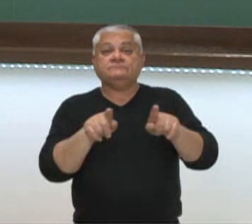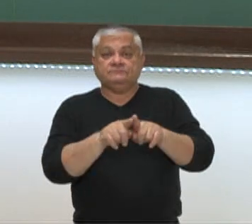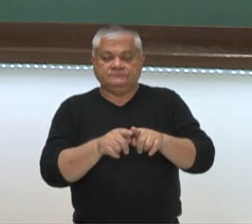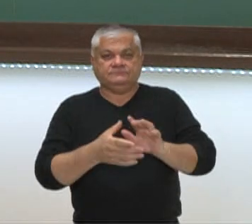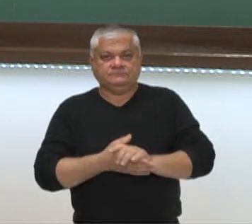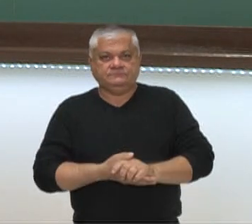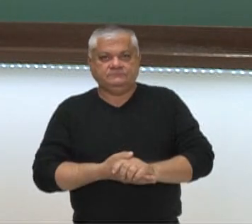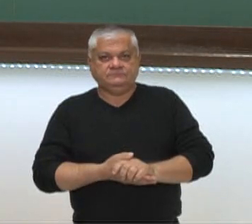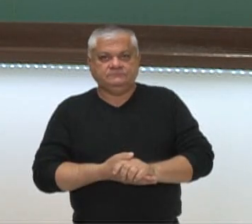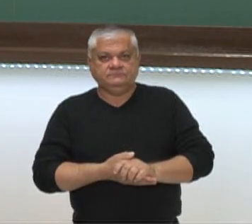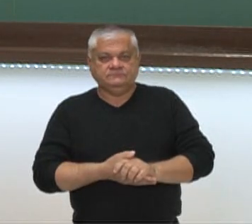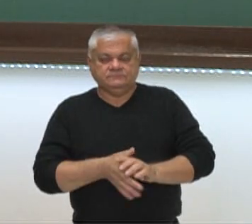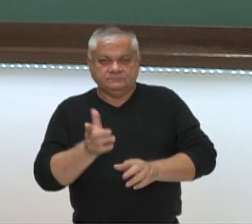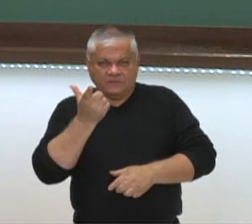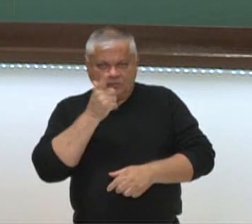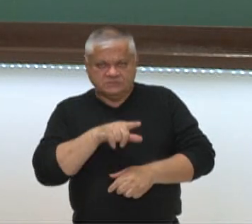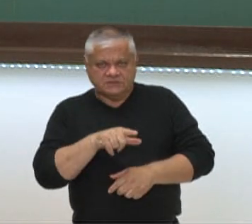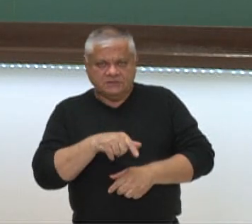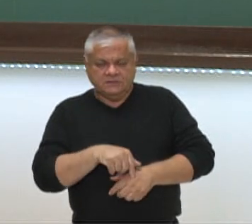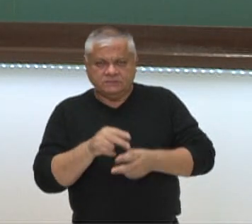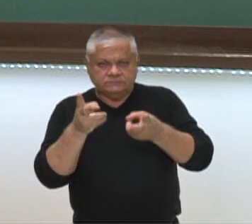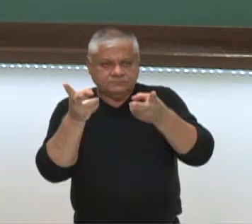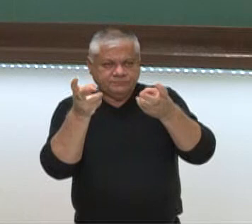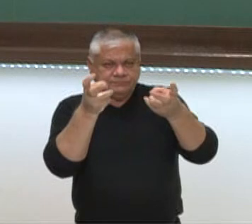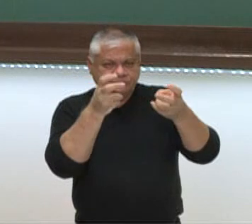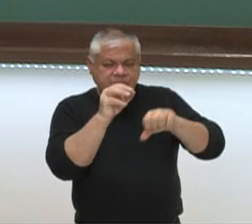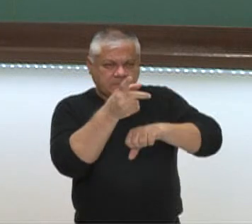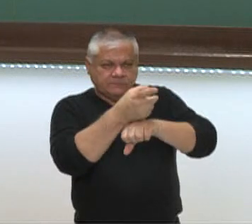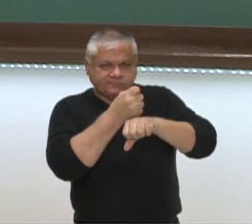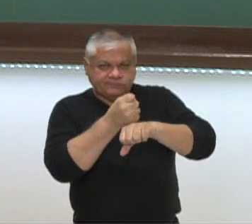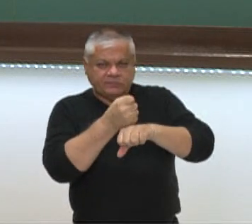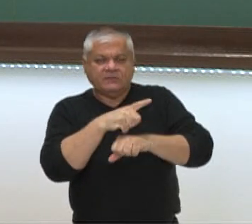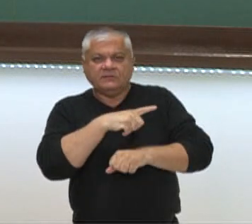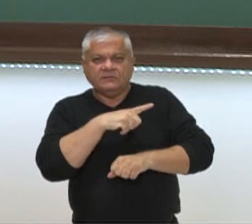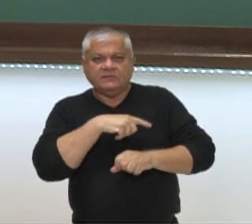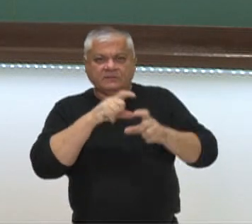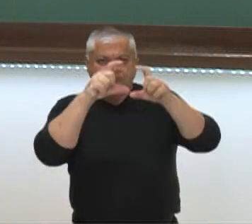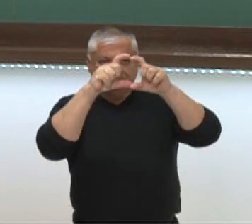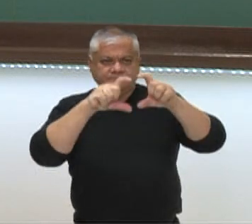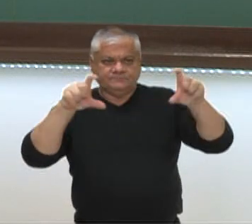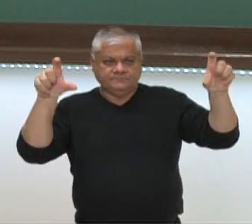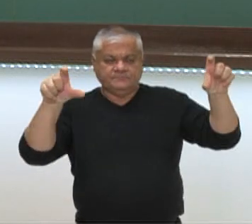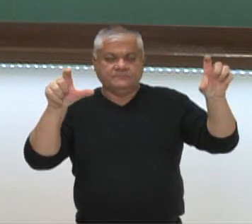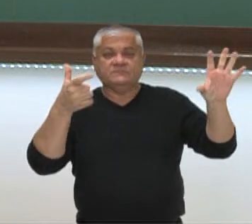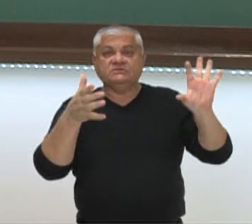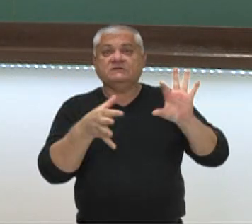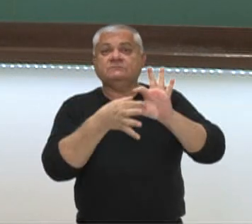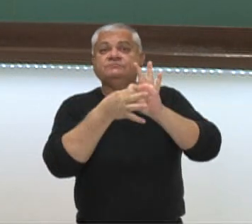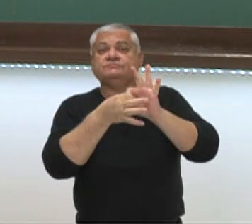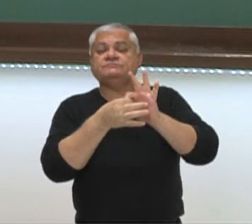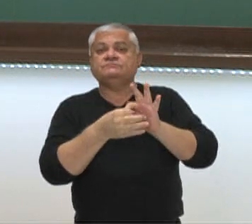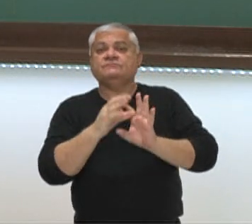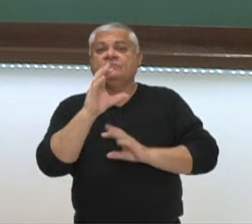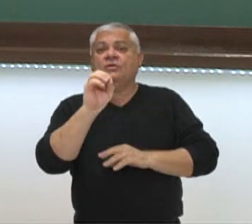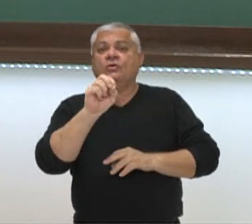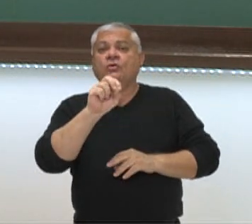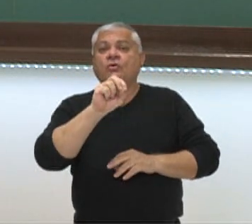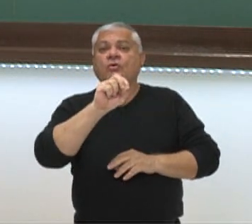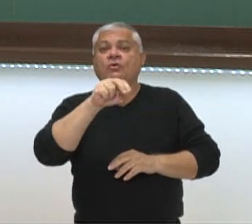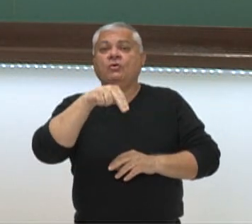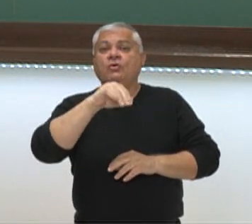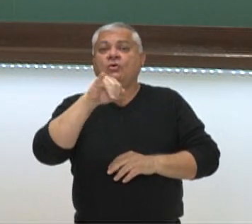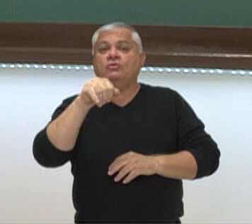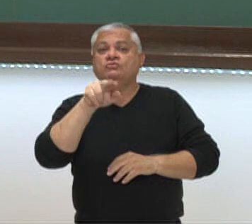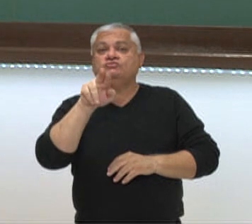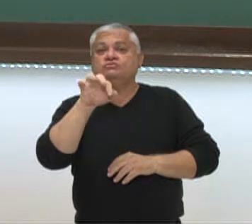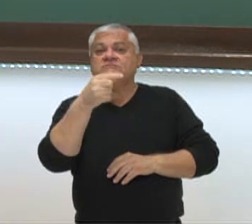Voltamos. Você conseguiu perceber, em uma oração, nós tínhamos o conectivo, a conjunção, que era o e, estabelecendo